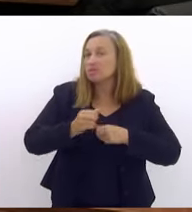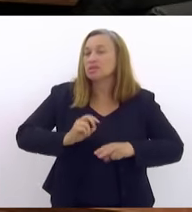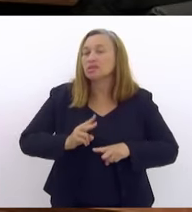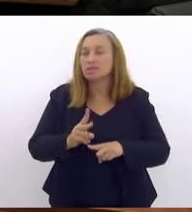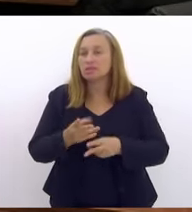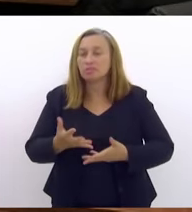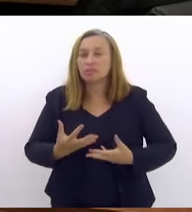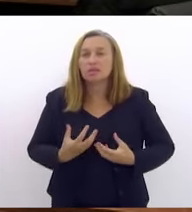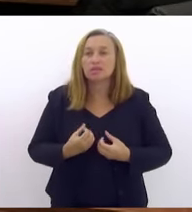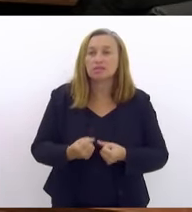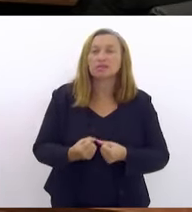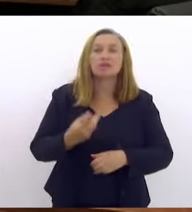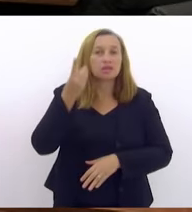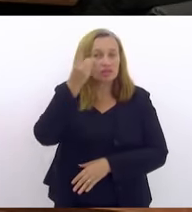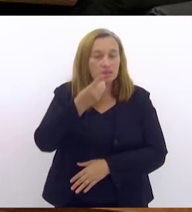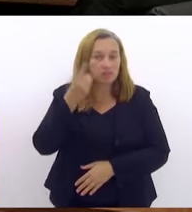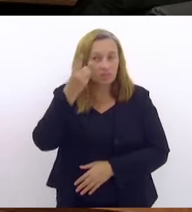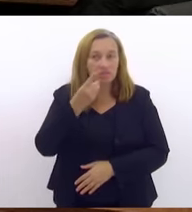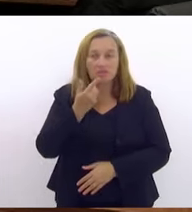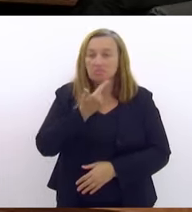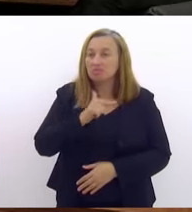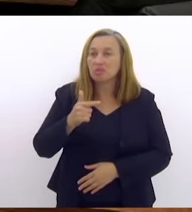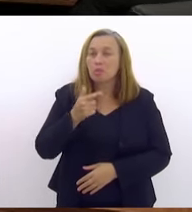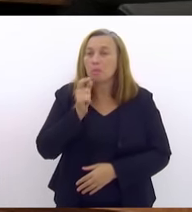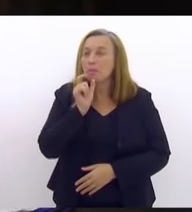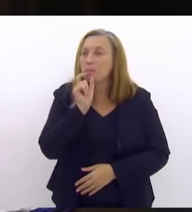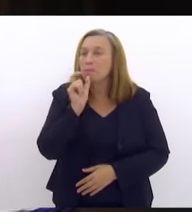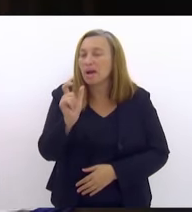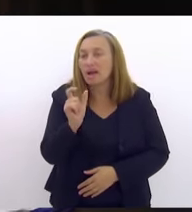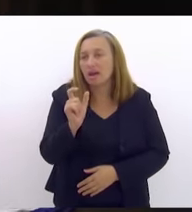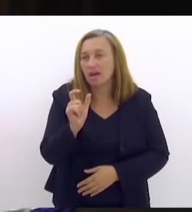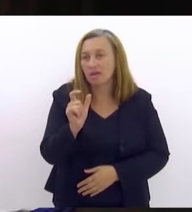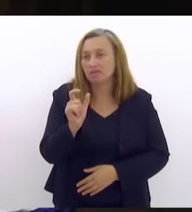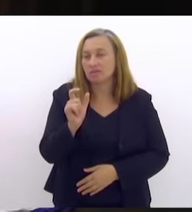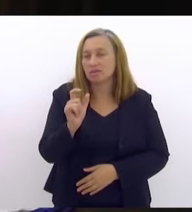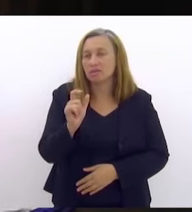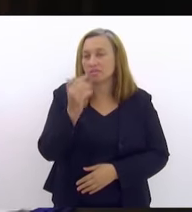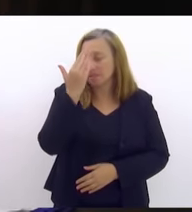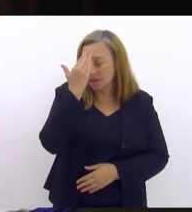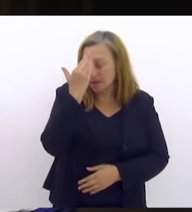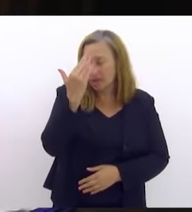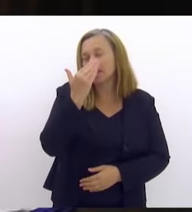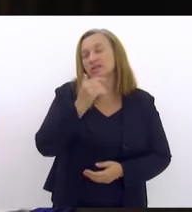recebe. Deputado, não tenho palavras para agradecer.